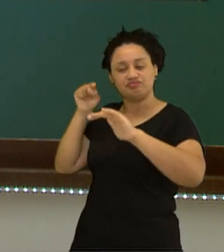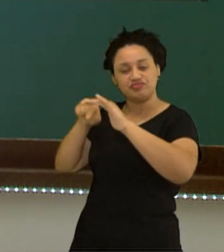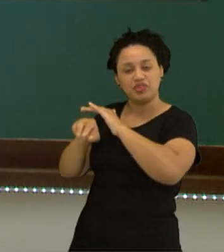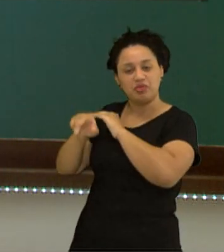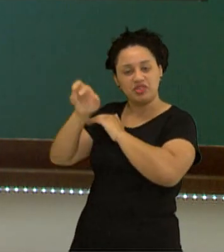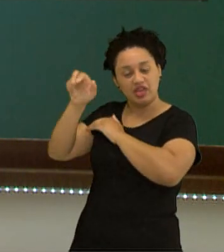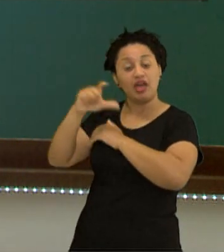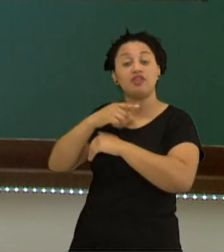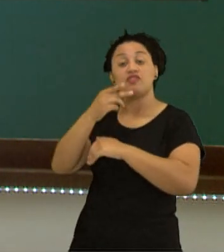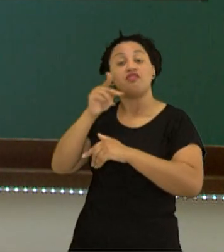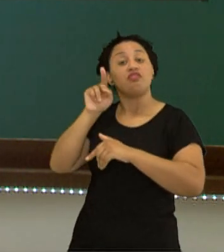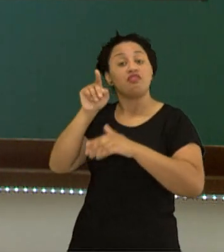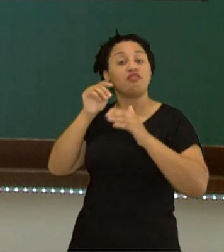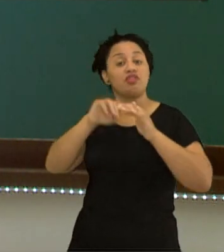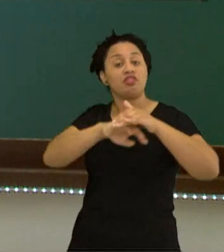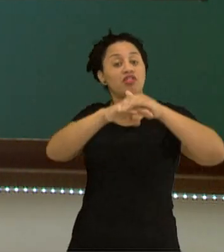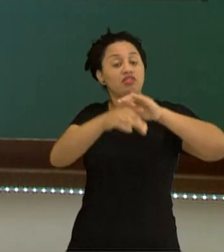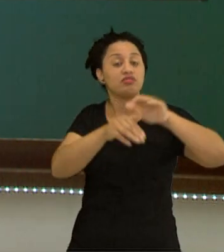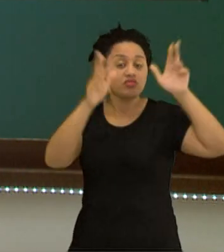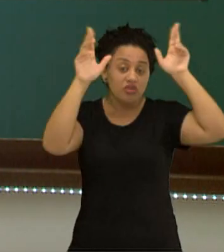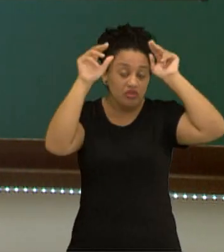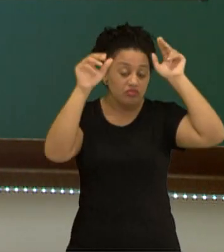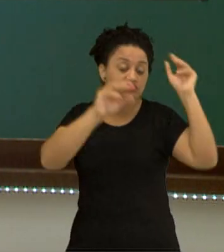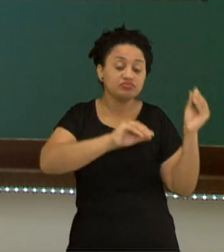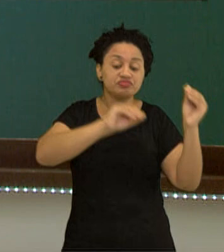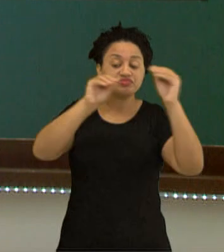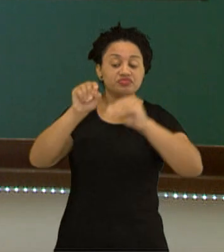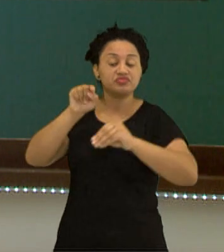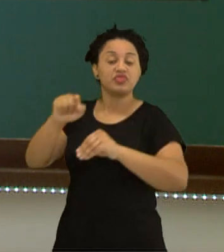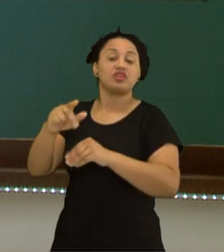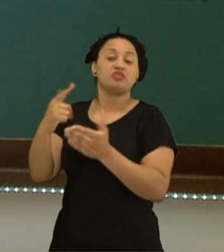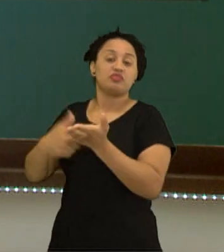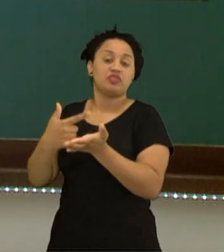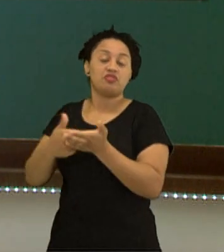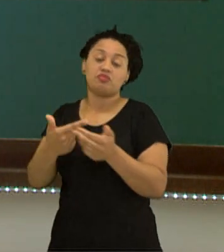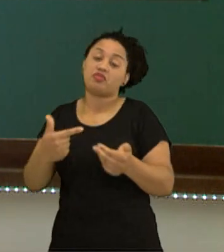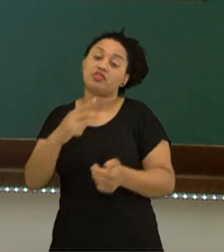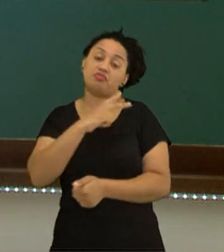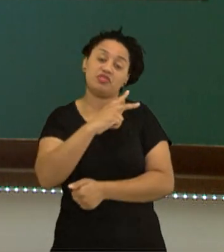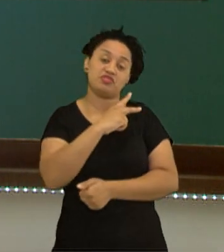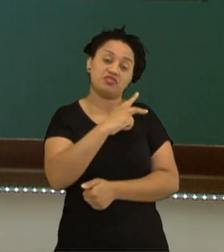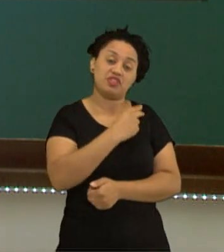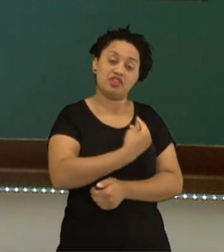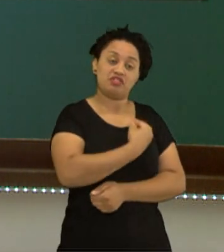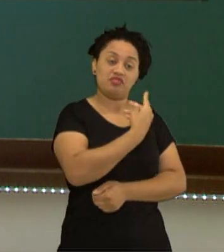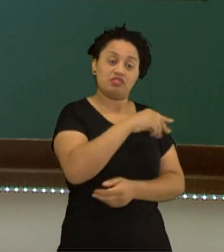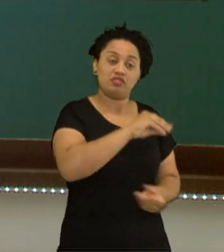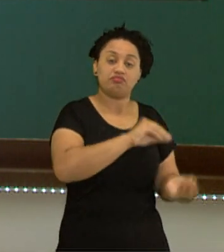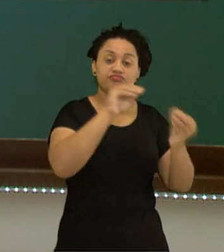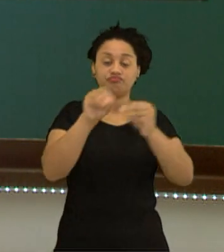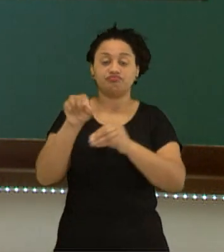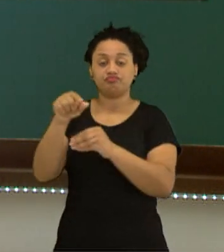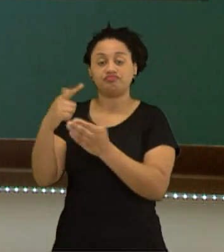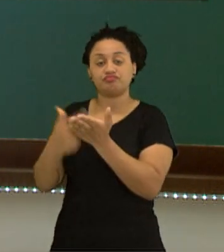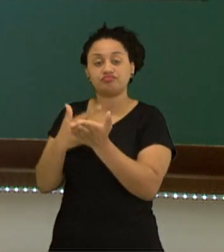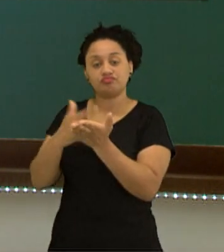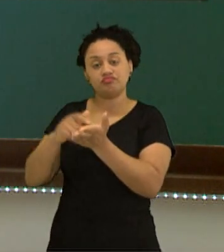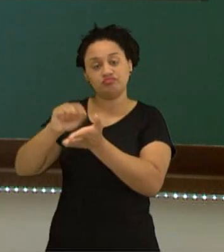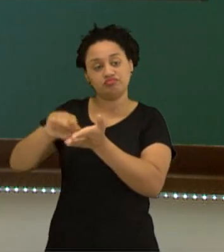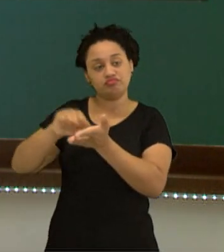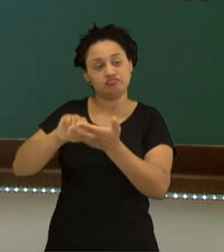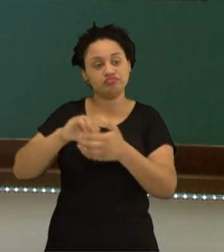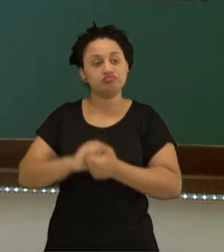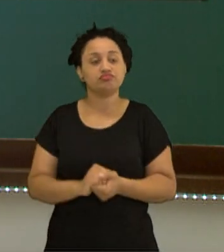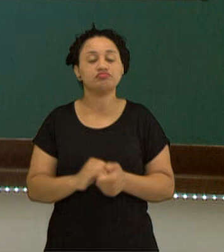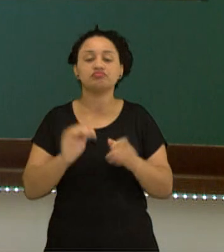de Toca do Coelho. Então, isso ele trouxe para o livro, algo pessoal da sua biografia para dentro do livro. Ainda ela aborda uma questão